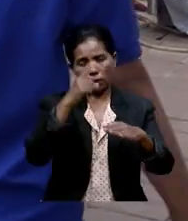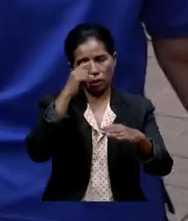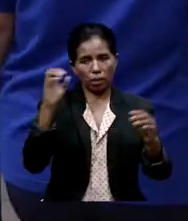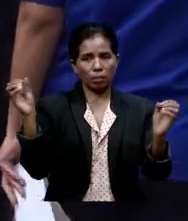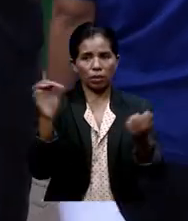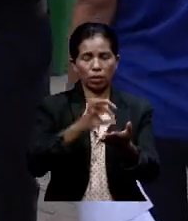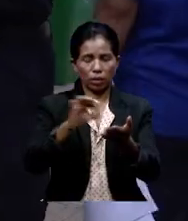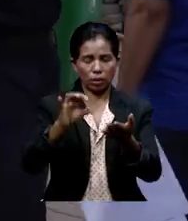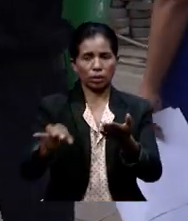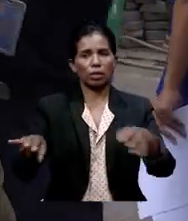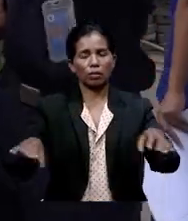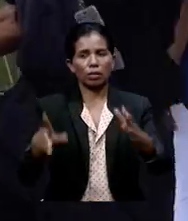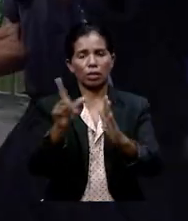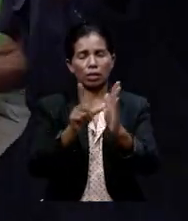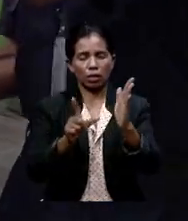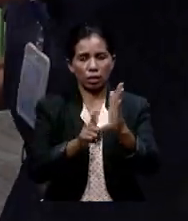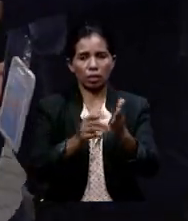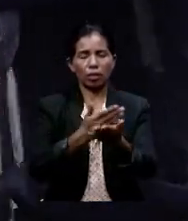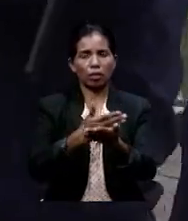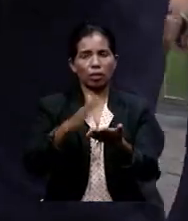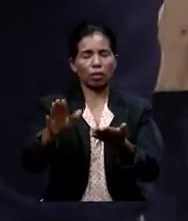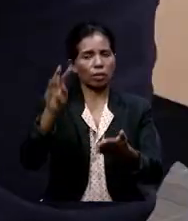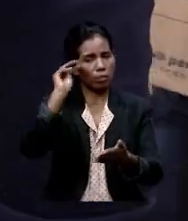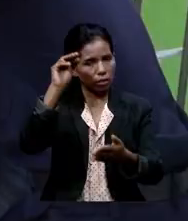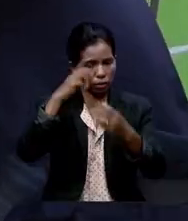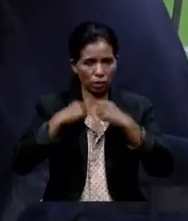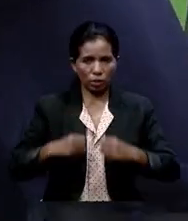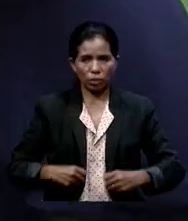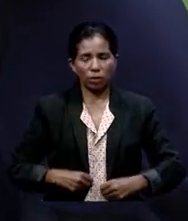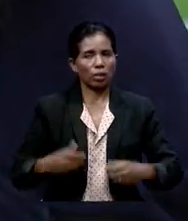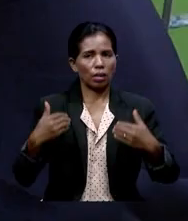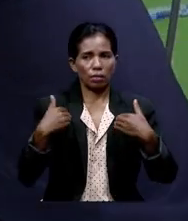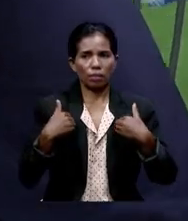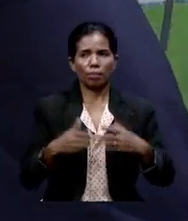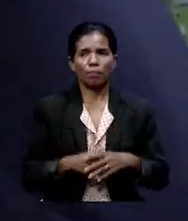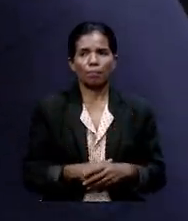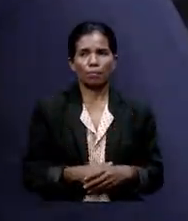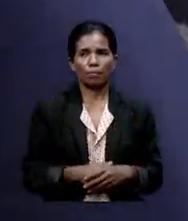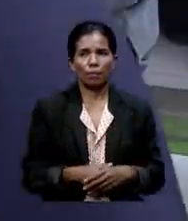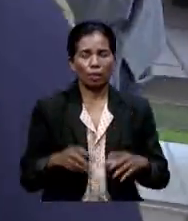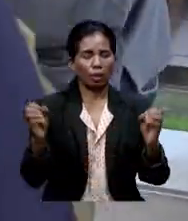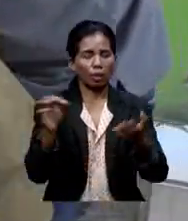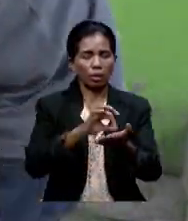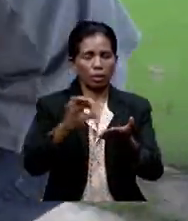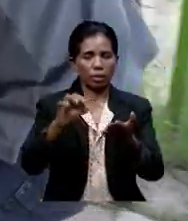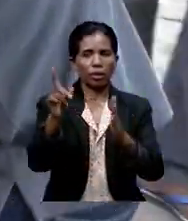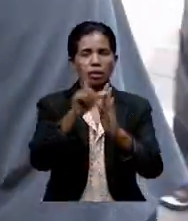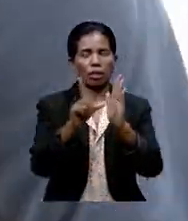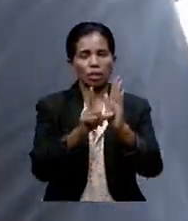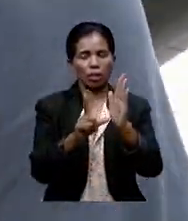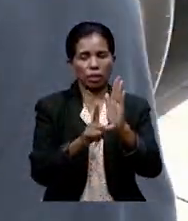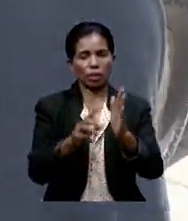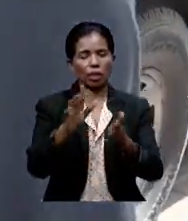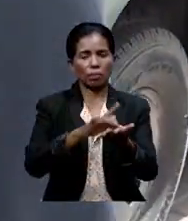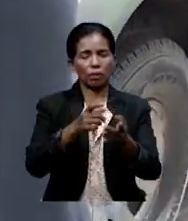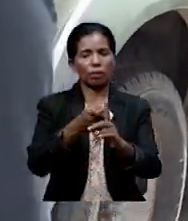resiste ia sistema lista compras nebe Ministério Saúde ia. Além de la resiste ia lista ai moruk husi Ministério